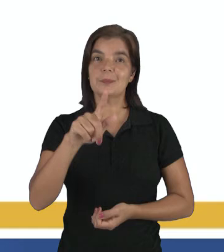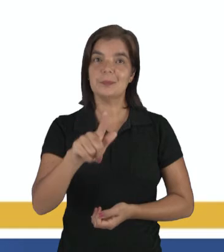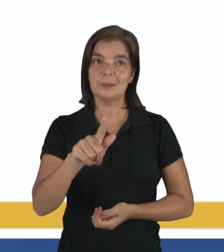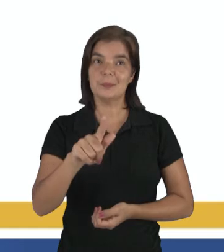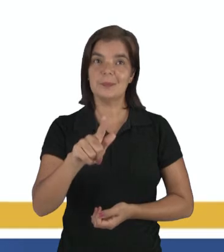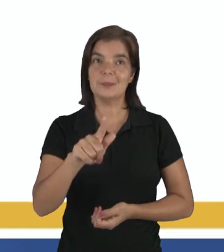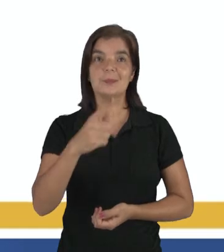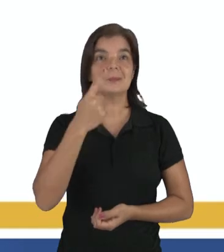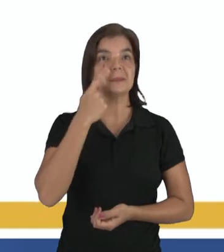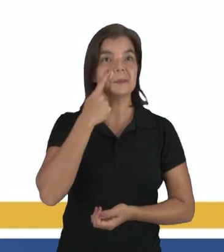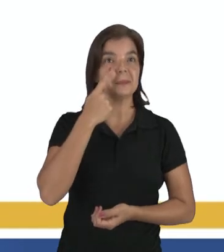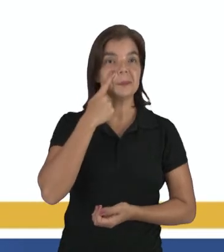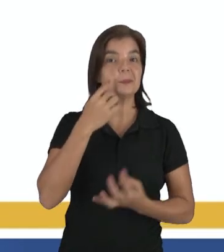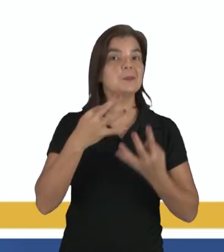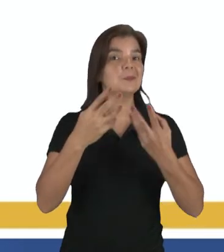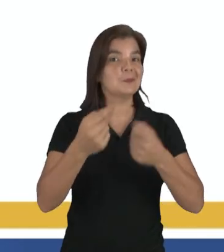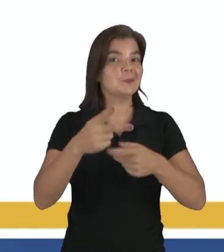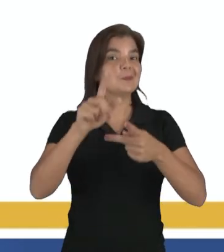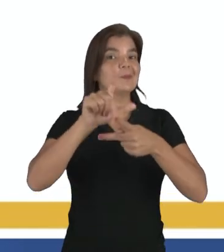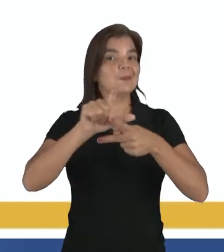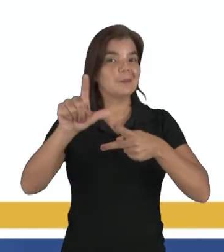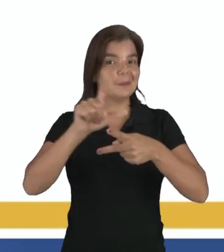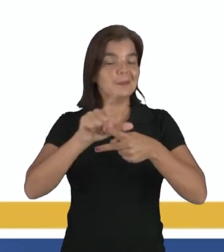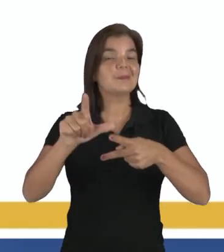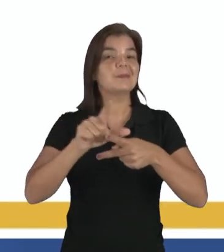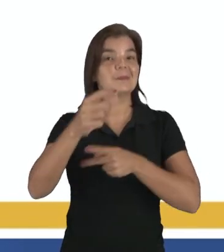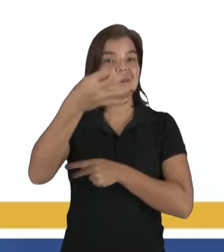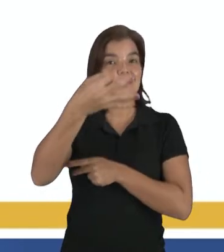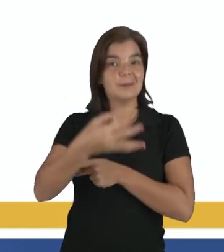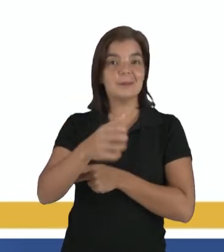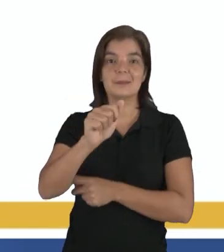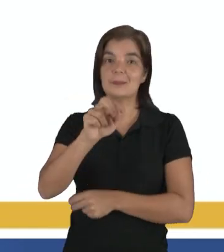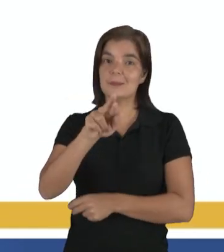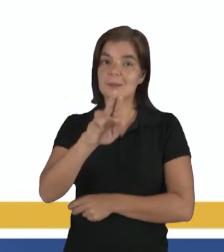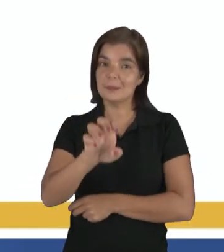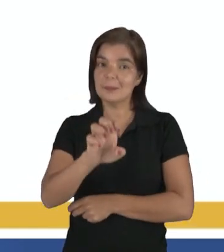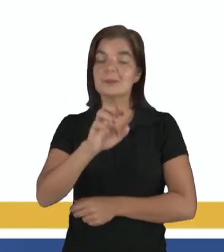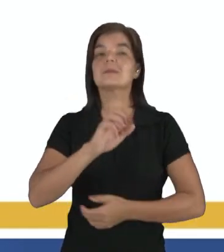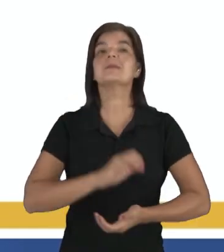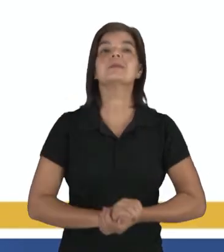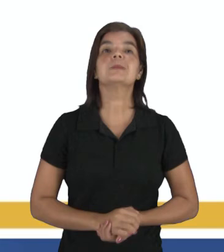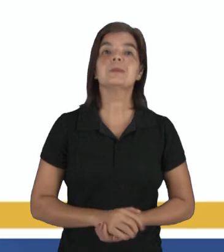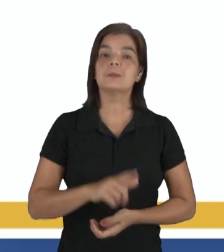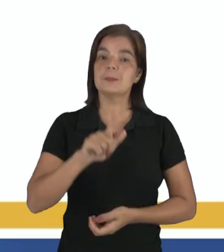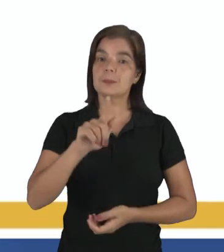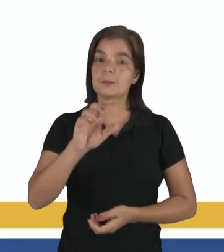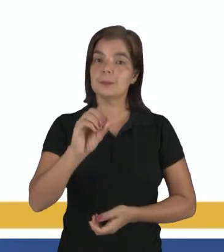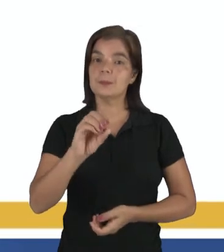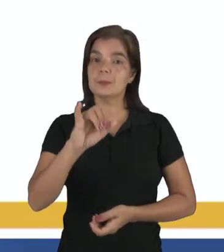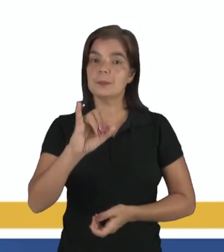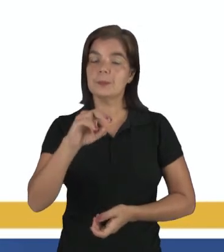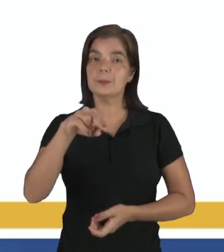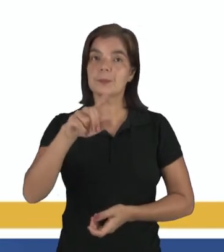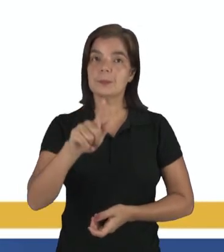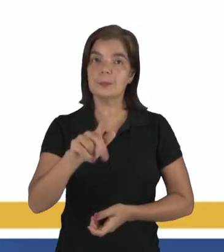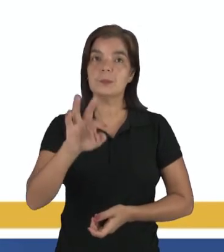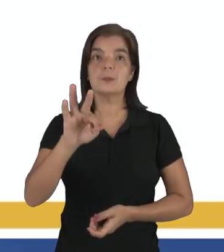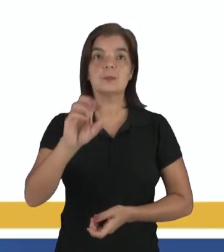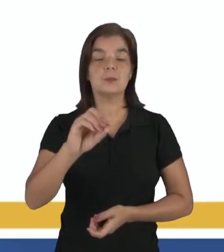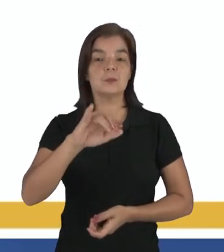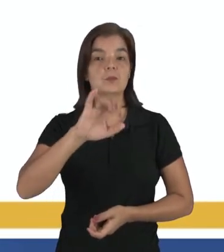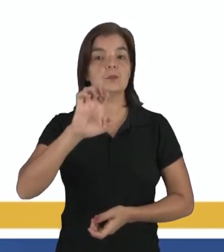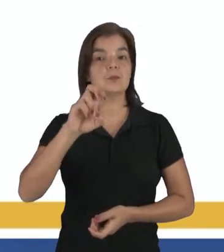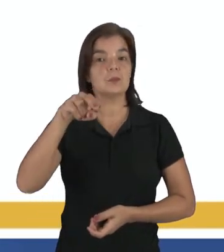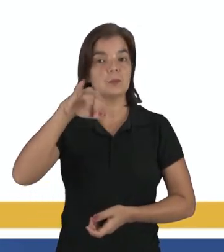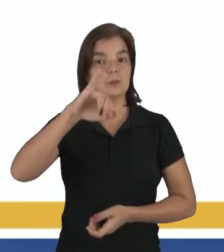está no plural. E todo plural, a conjugação correta do verbo to be é are. Então, our classmates are